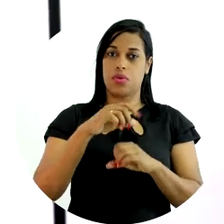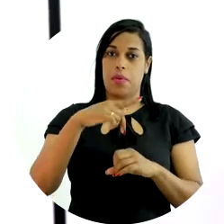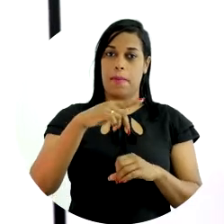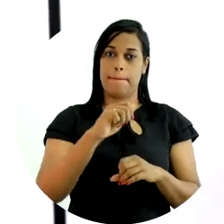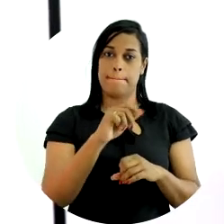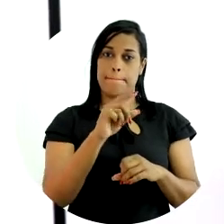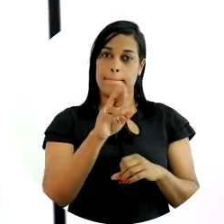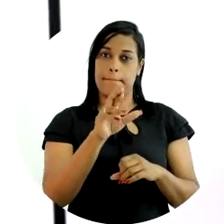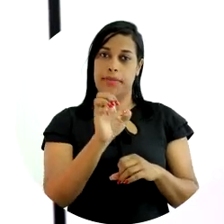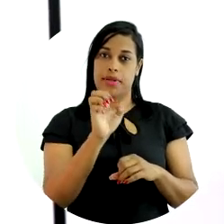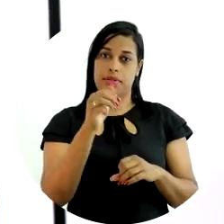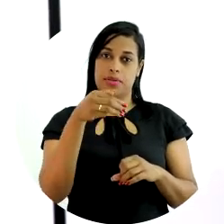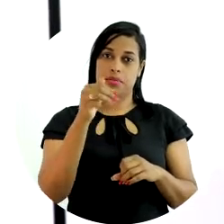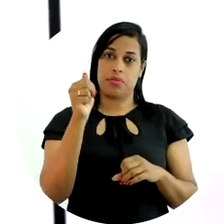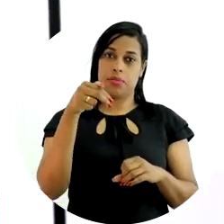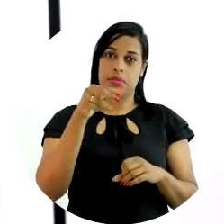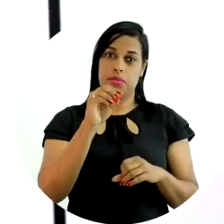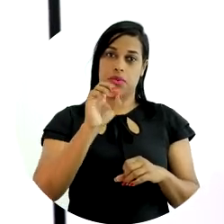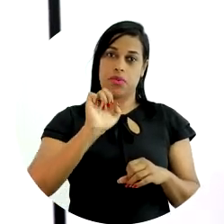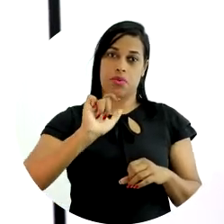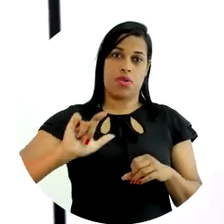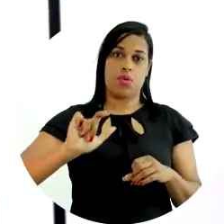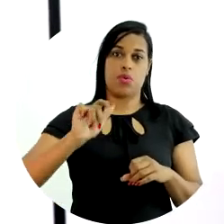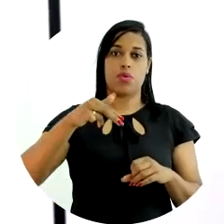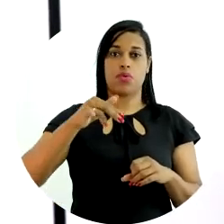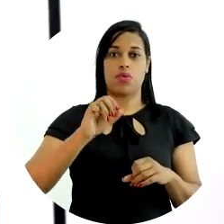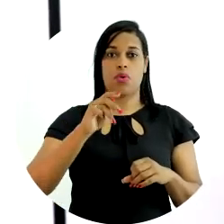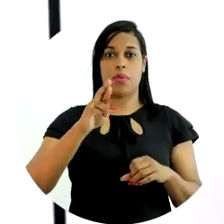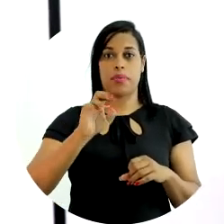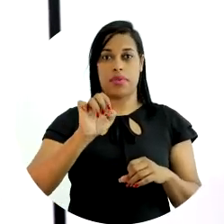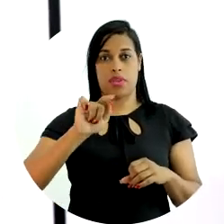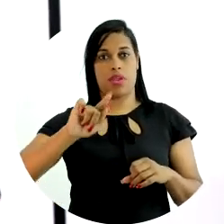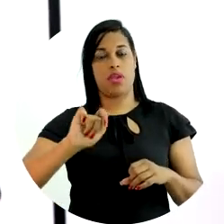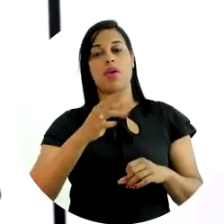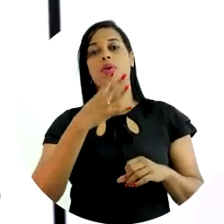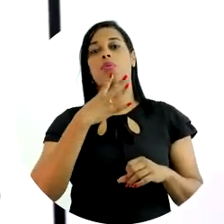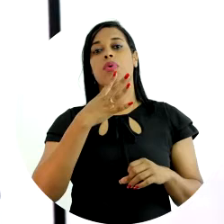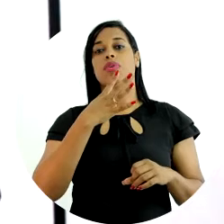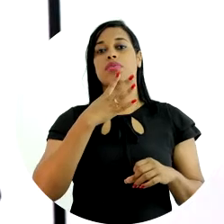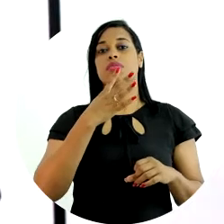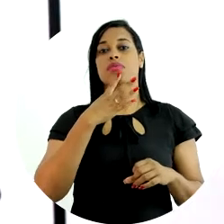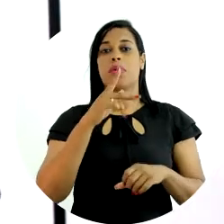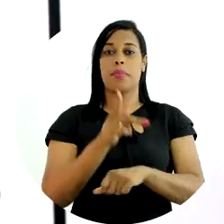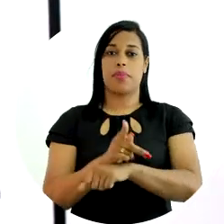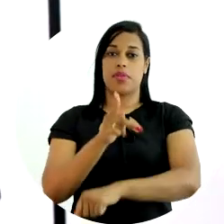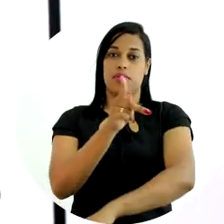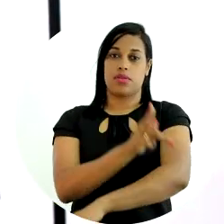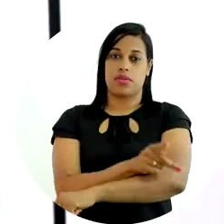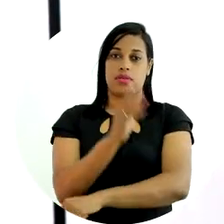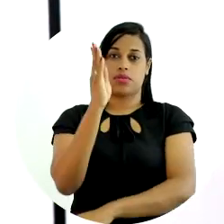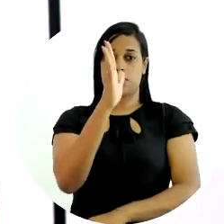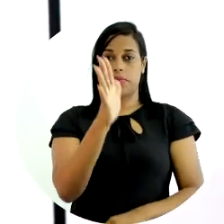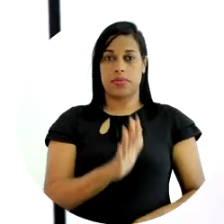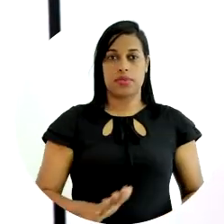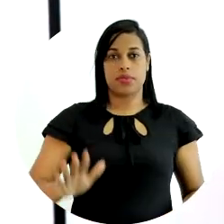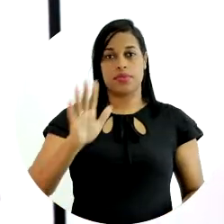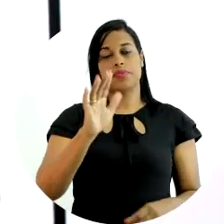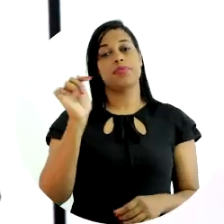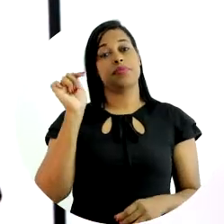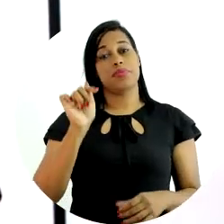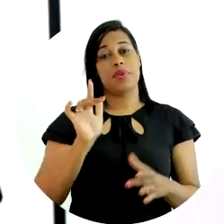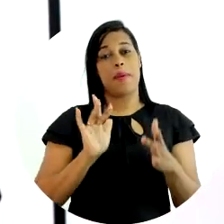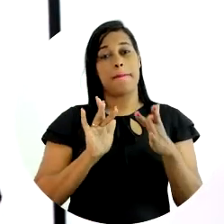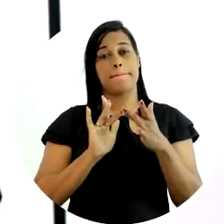Nóbrega ficou com a responsabilidade de organizar o primeiro modelo educacional brasileiro, que ficou conhecido como pedagogia